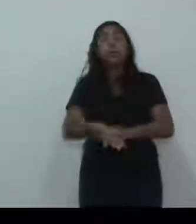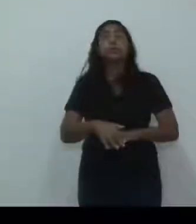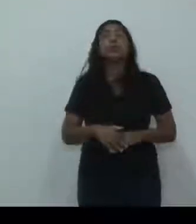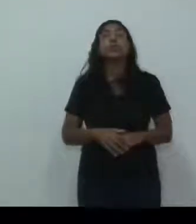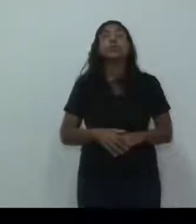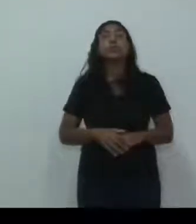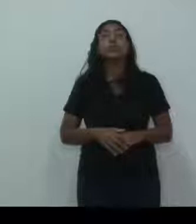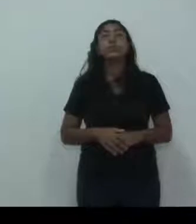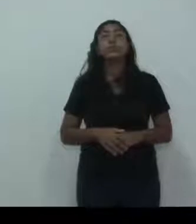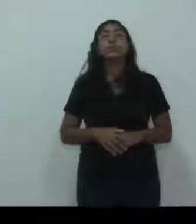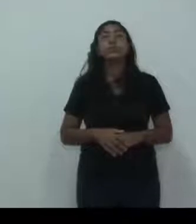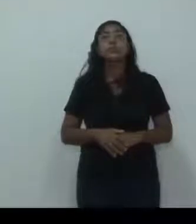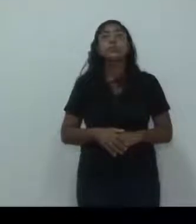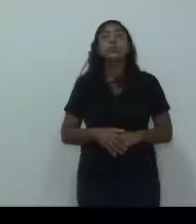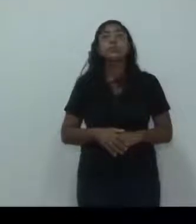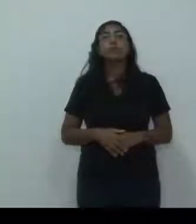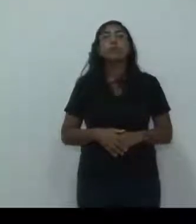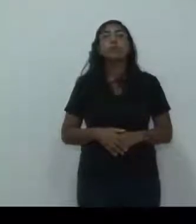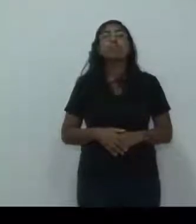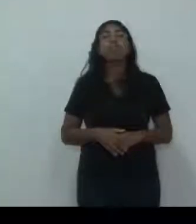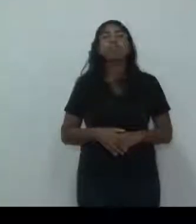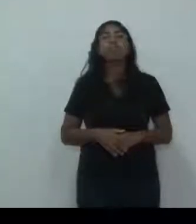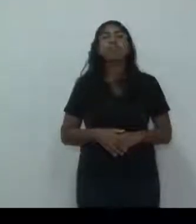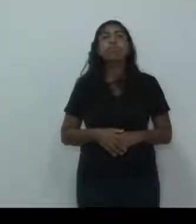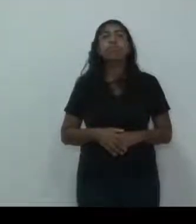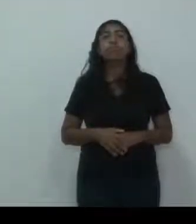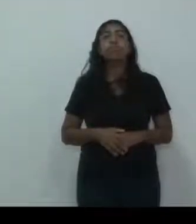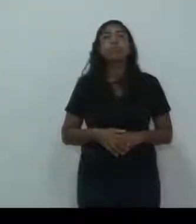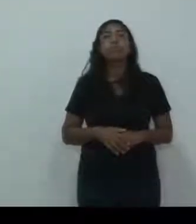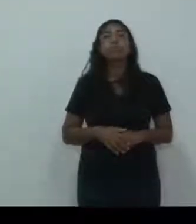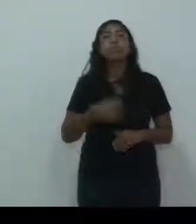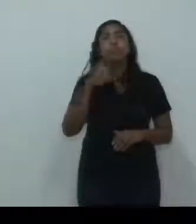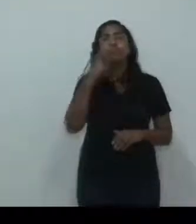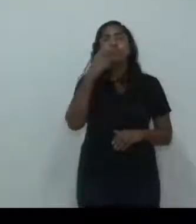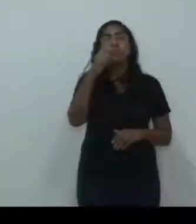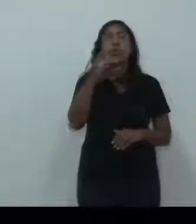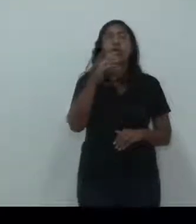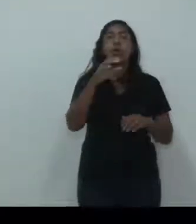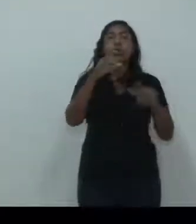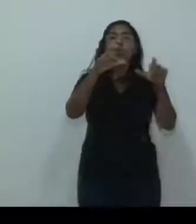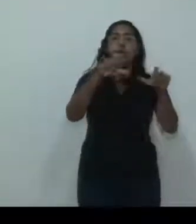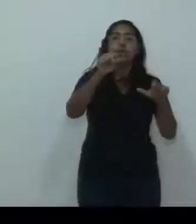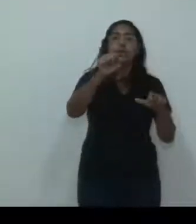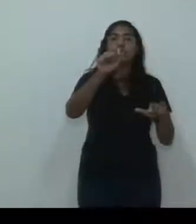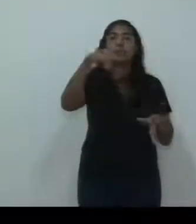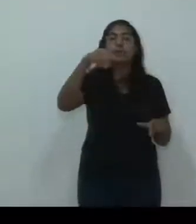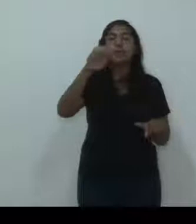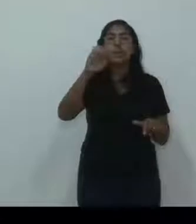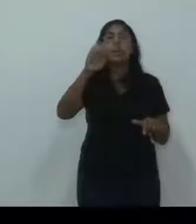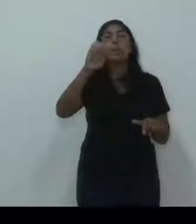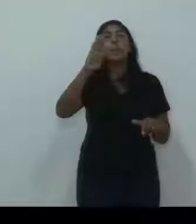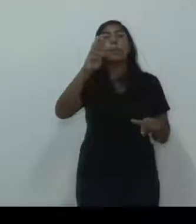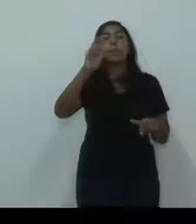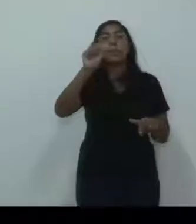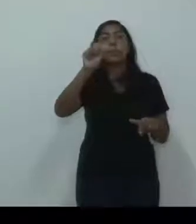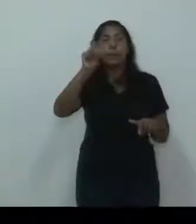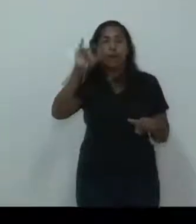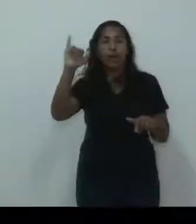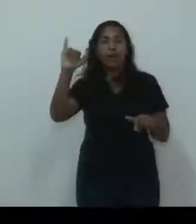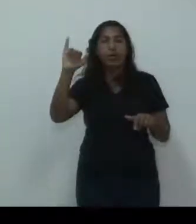Eu vou falando aqui no meio. Então, ali bem na frente, quase da Sanebave, depois das 17